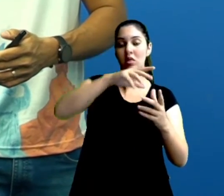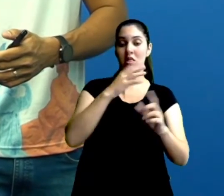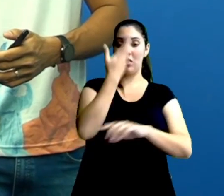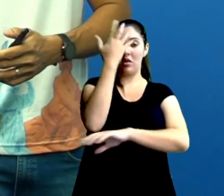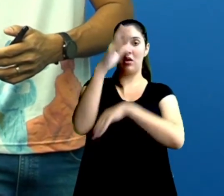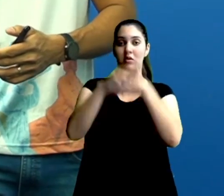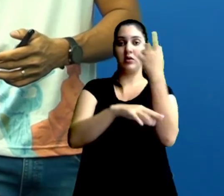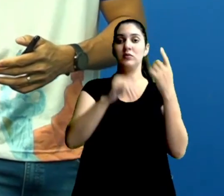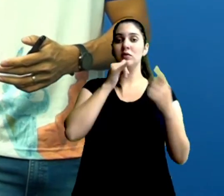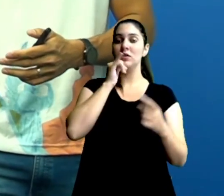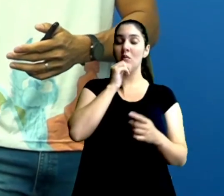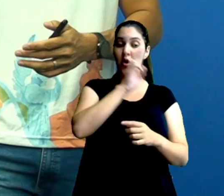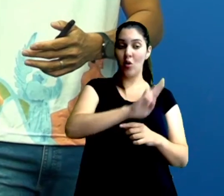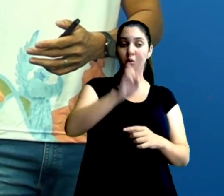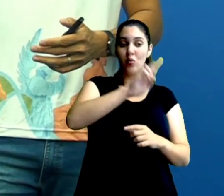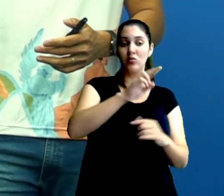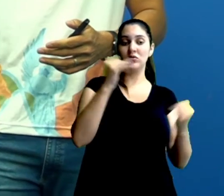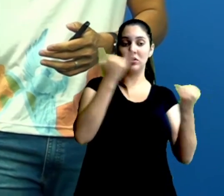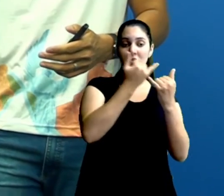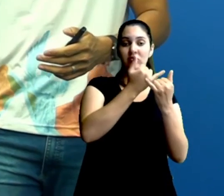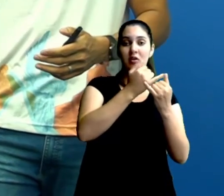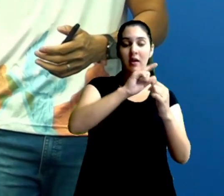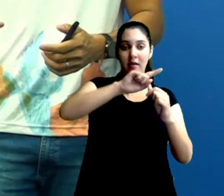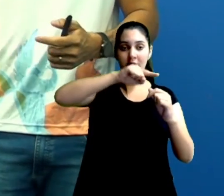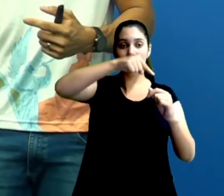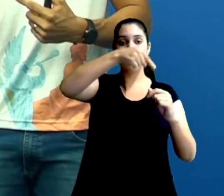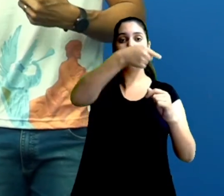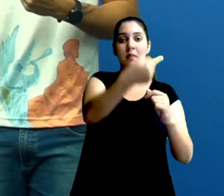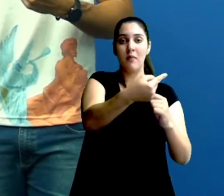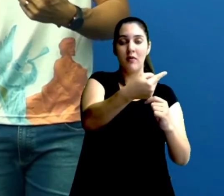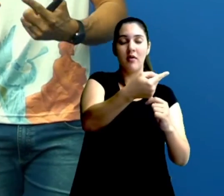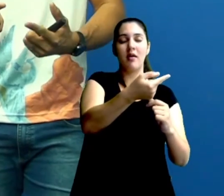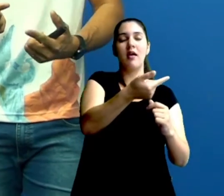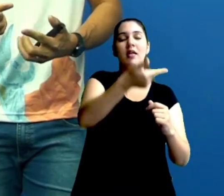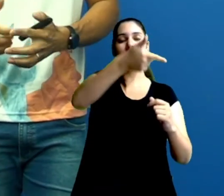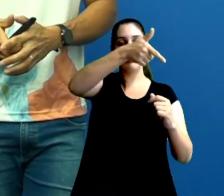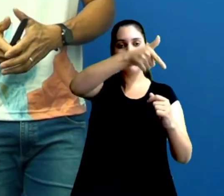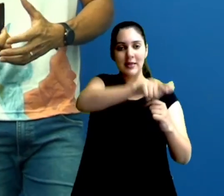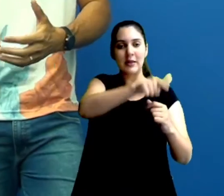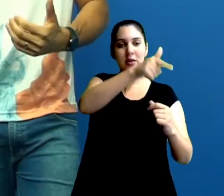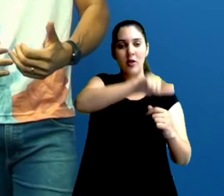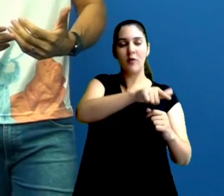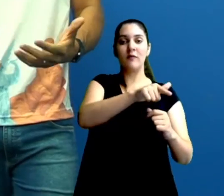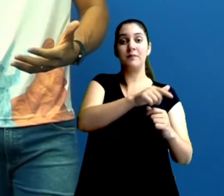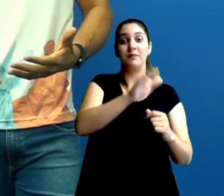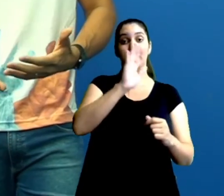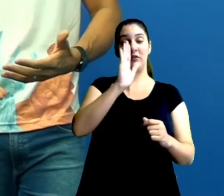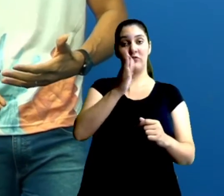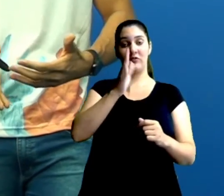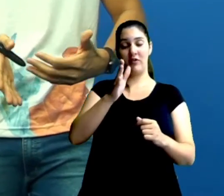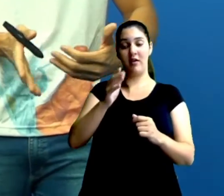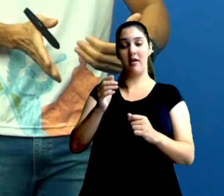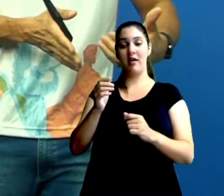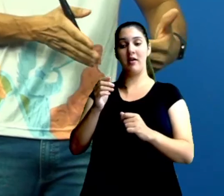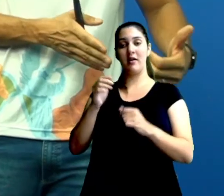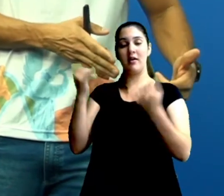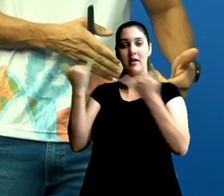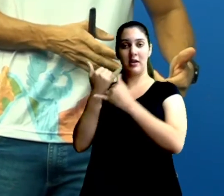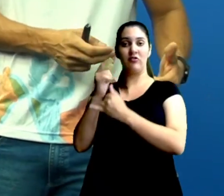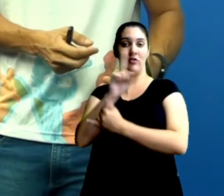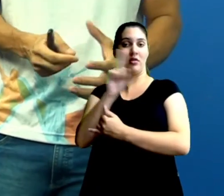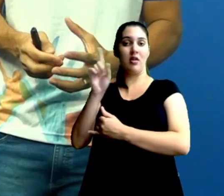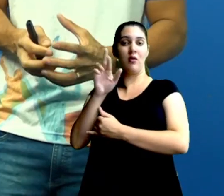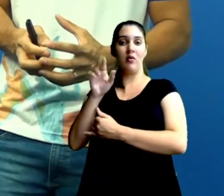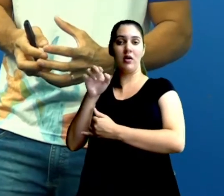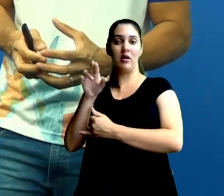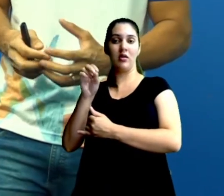de energia e logo a seguir ela vai ter a capacidade de se renovar. Já aquelas fontes de energia não